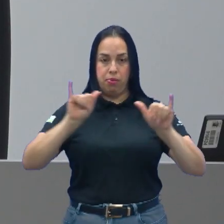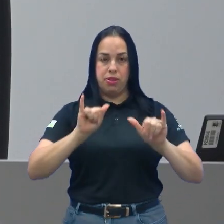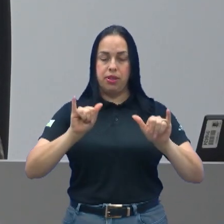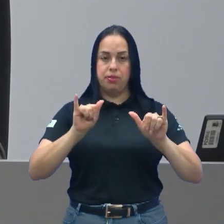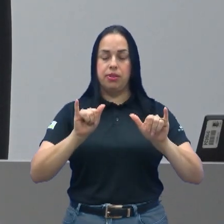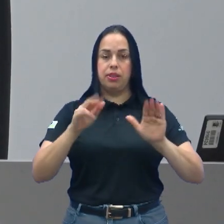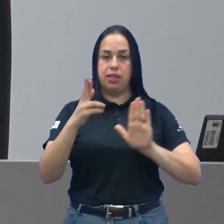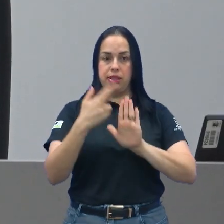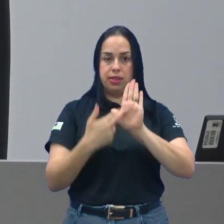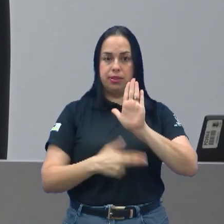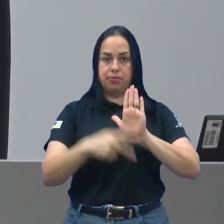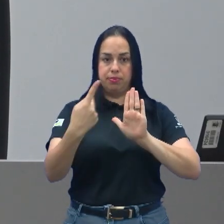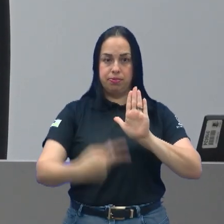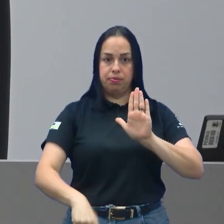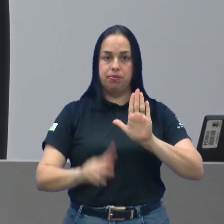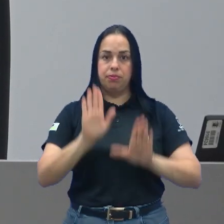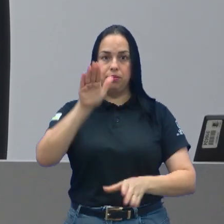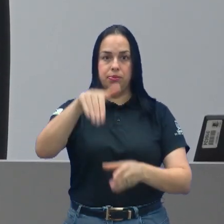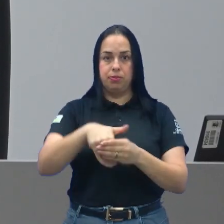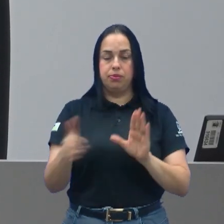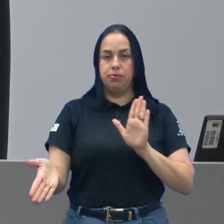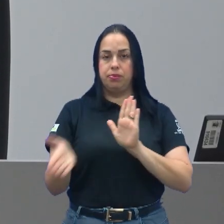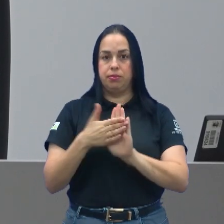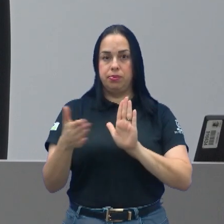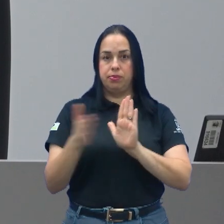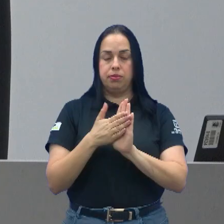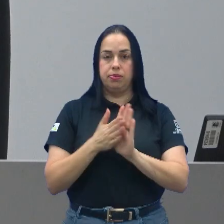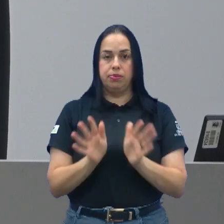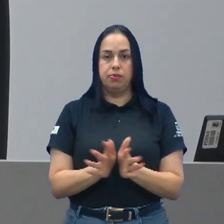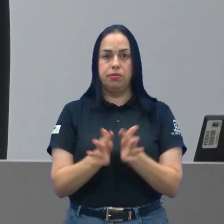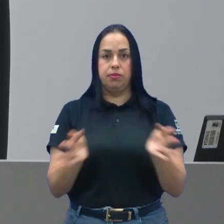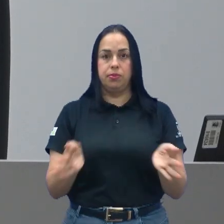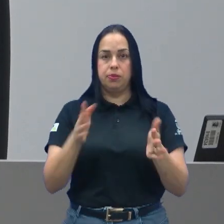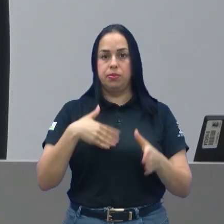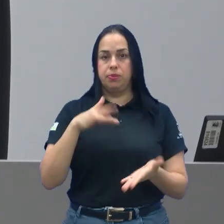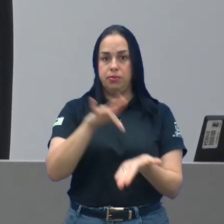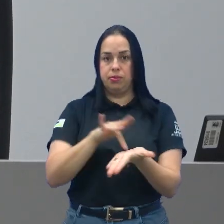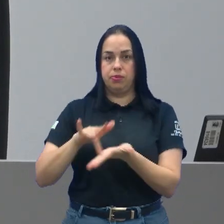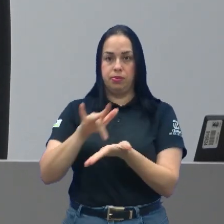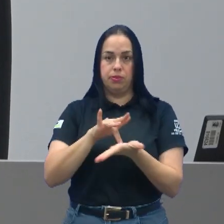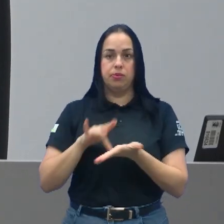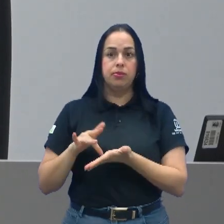termos regimentais as votações das proposituras se dará de forma eletrônica.